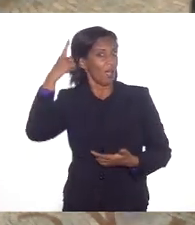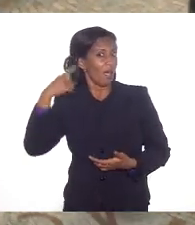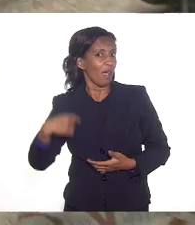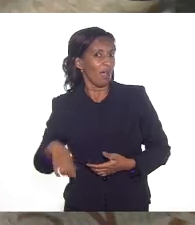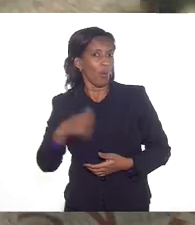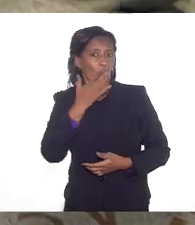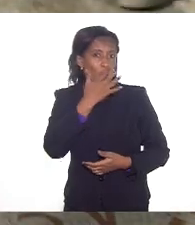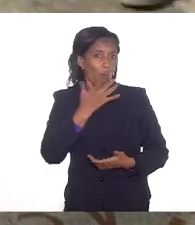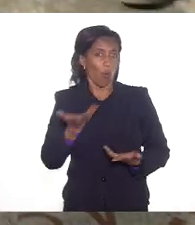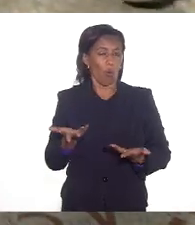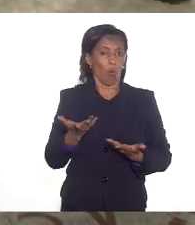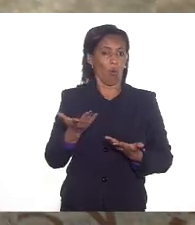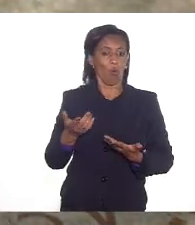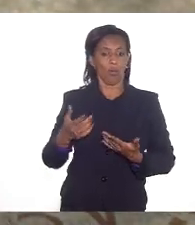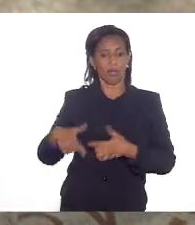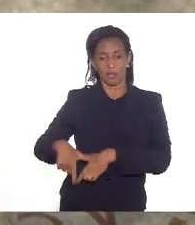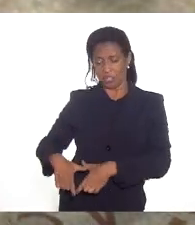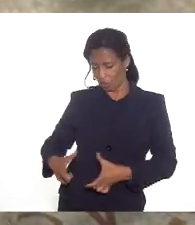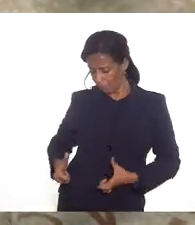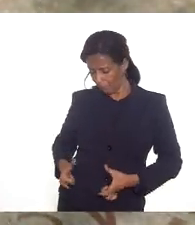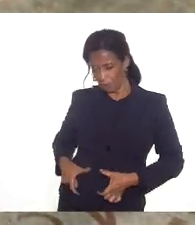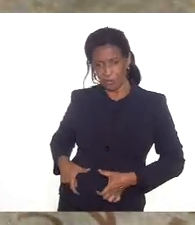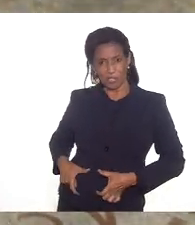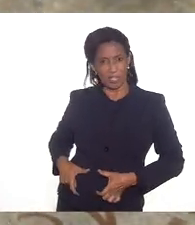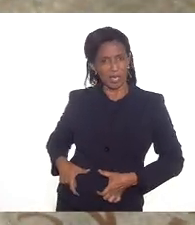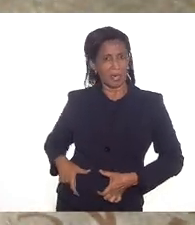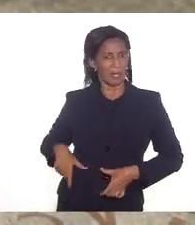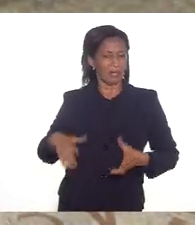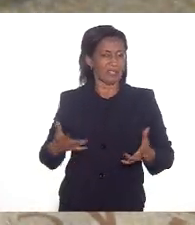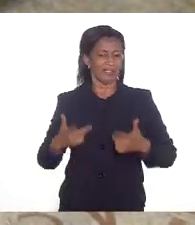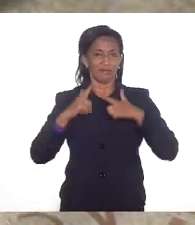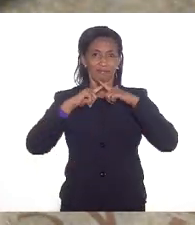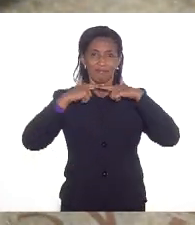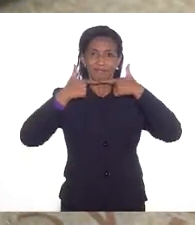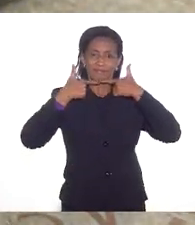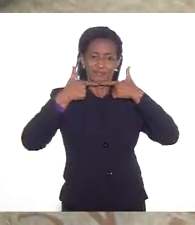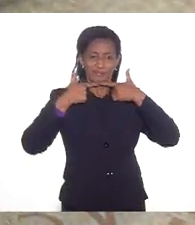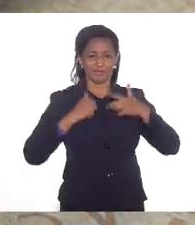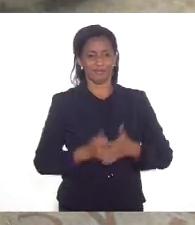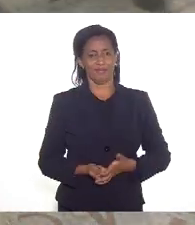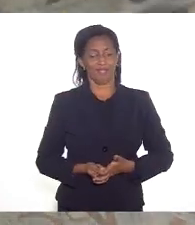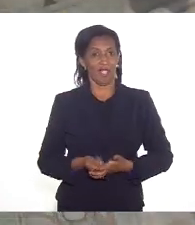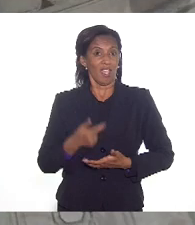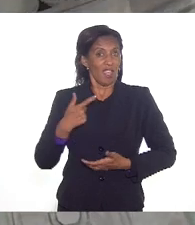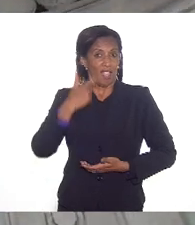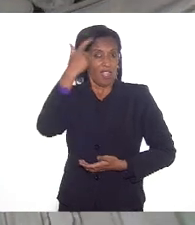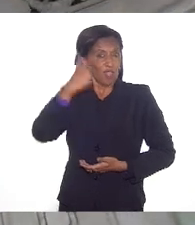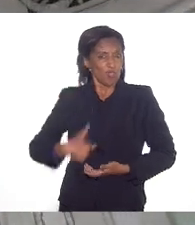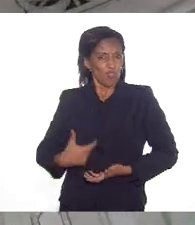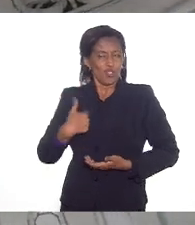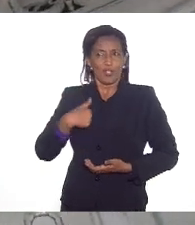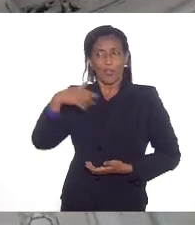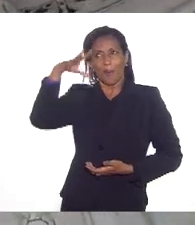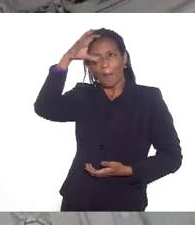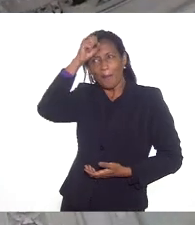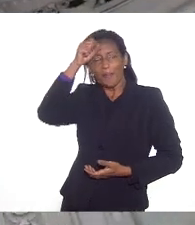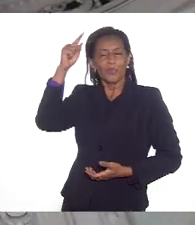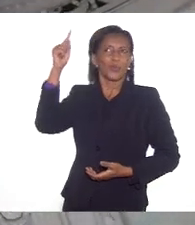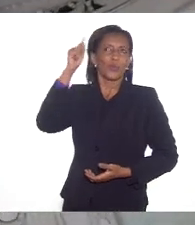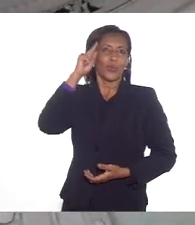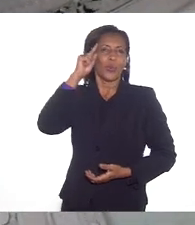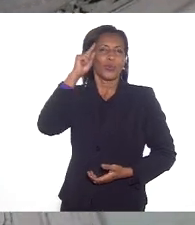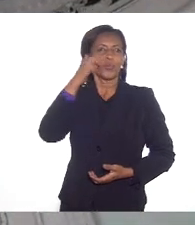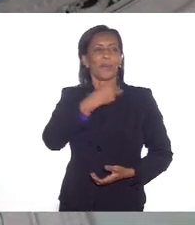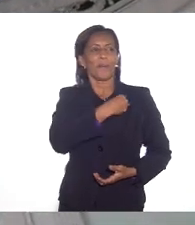cabelos seja pela pochete seja pelo jeito sorridente é o jeito que aprendi o dia a dia